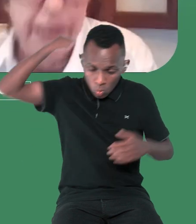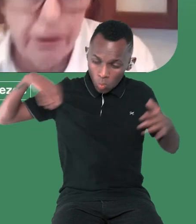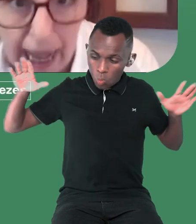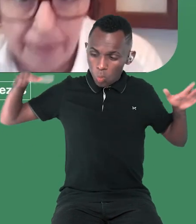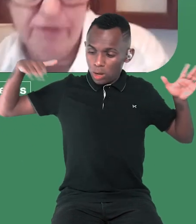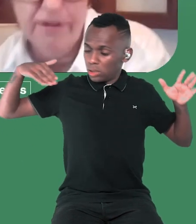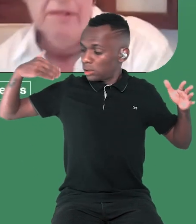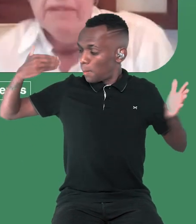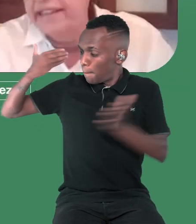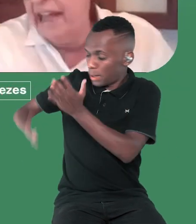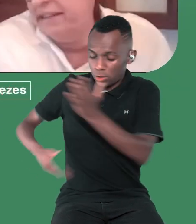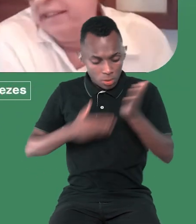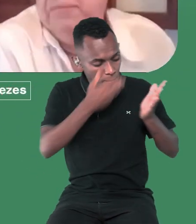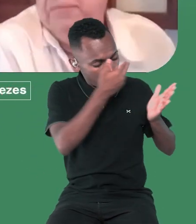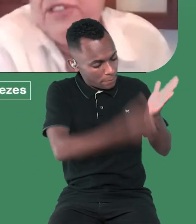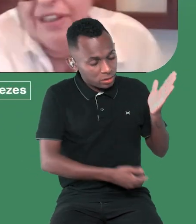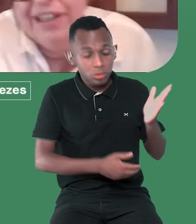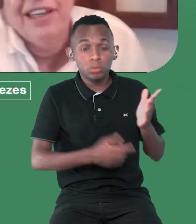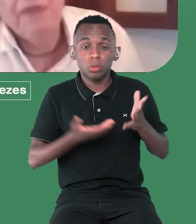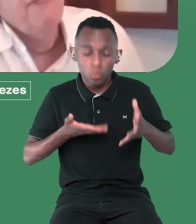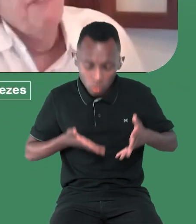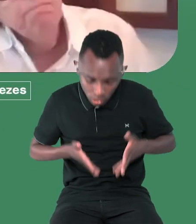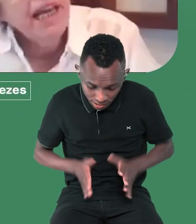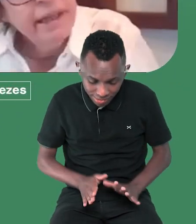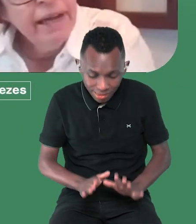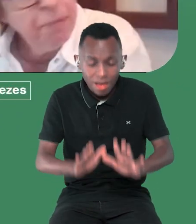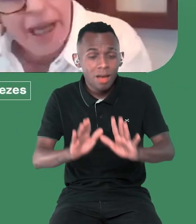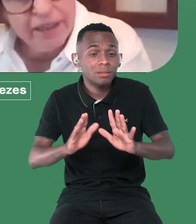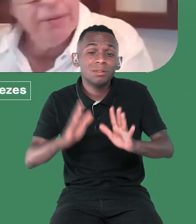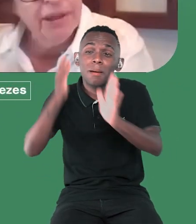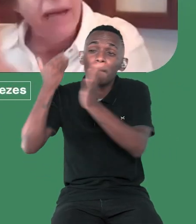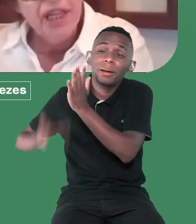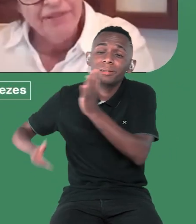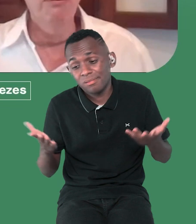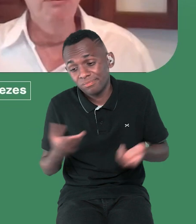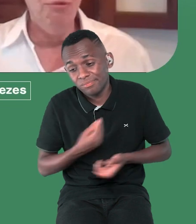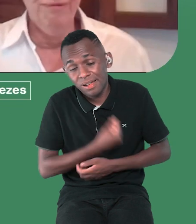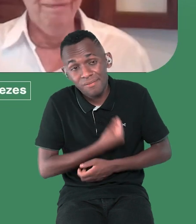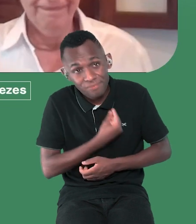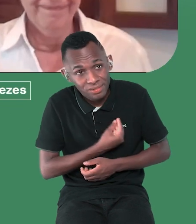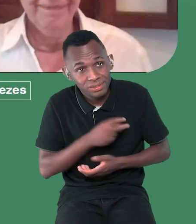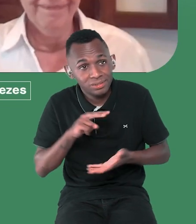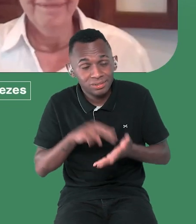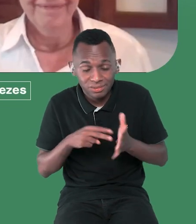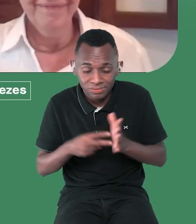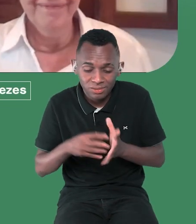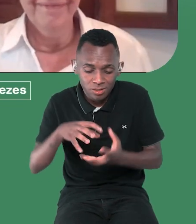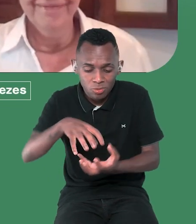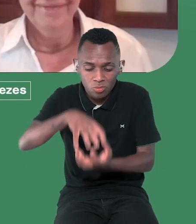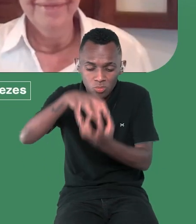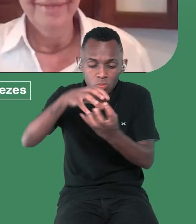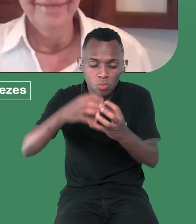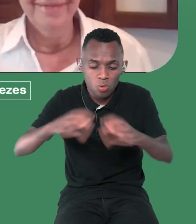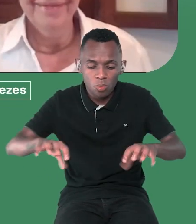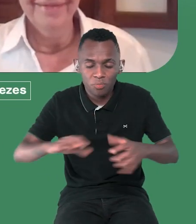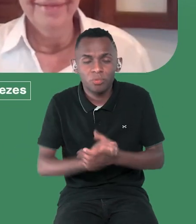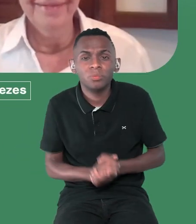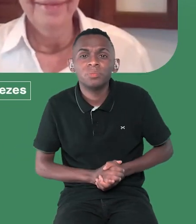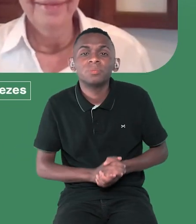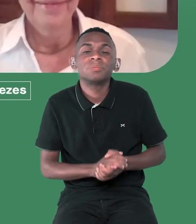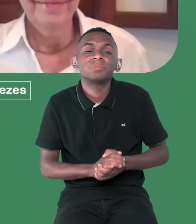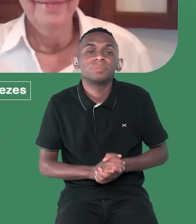felizmente, eu tive o privilégio, né, de poder ter, por meio da poesia, um personagem que vai do princípio ao fim.